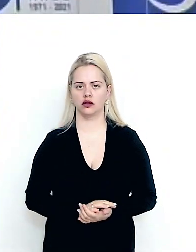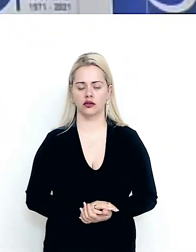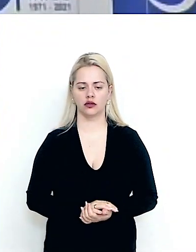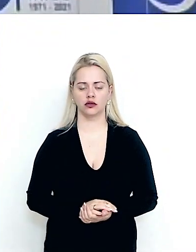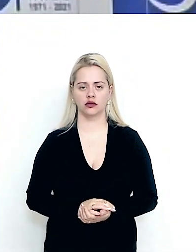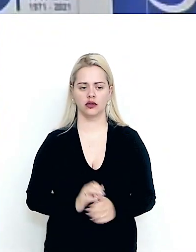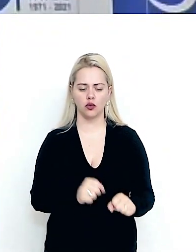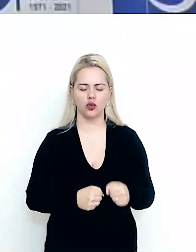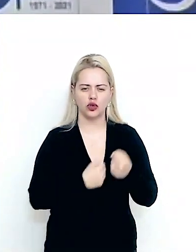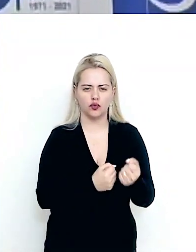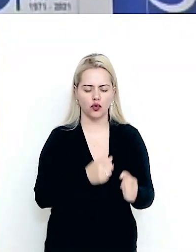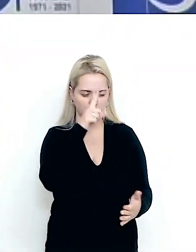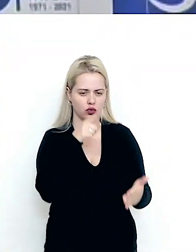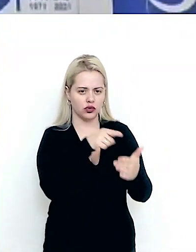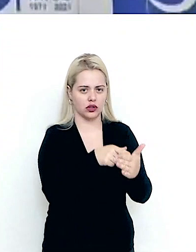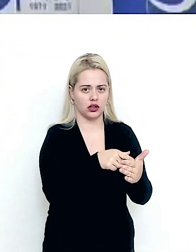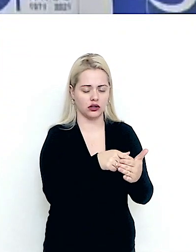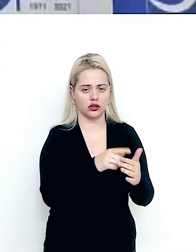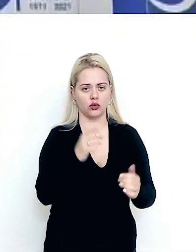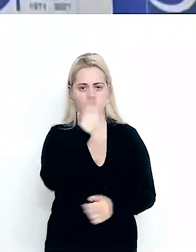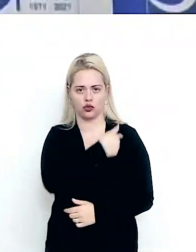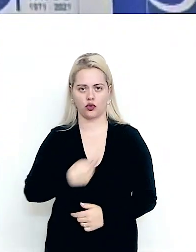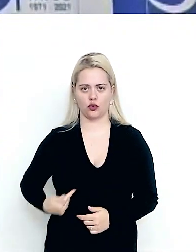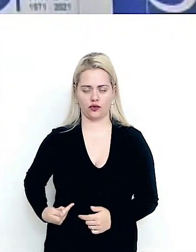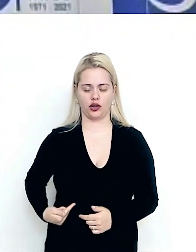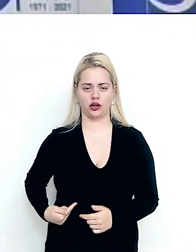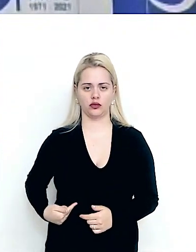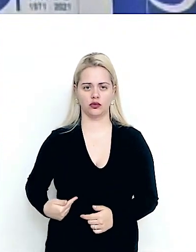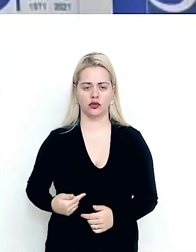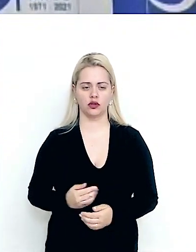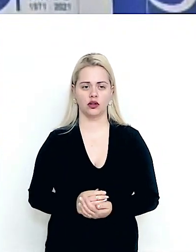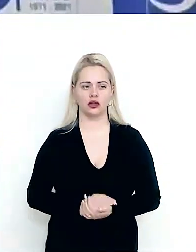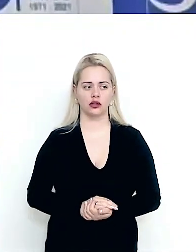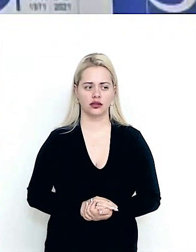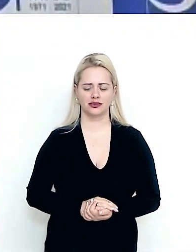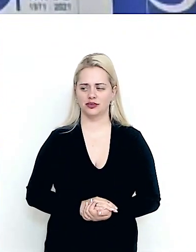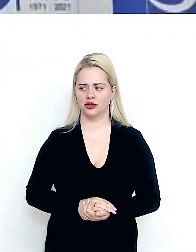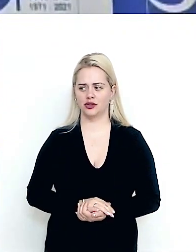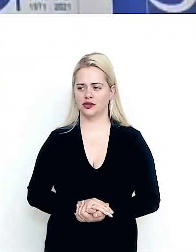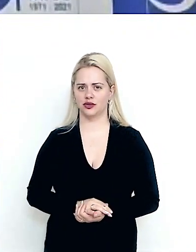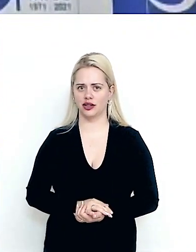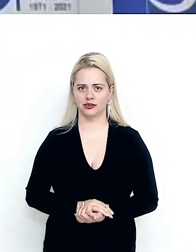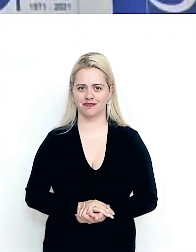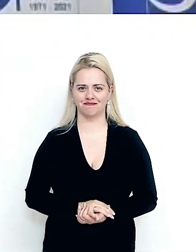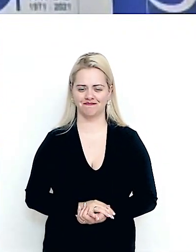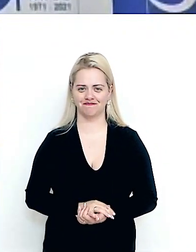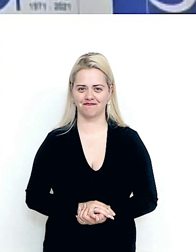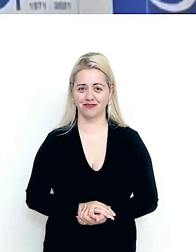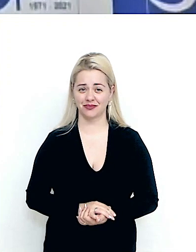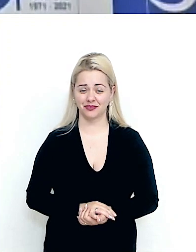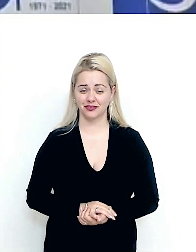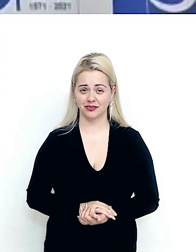existe um esforço de concertação de governo, que inclusive é coordenado pelo vice-presidente da República, né, o general